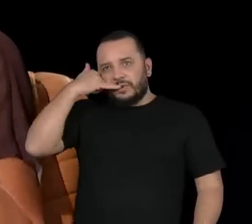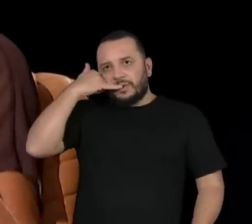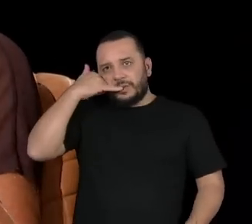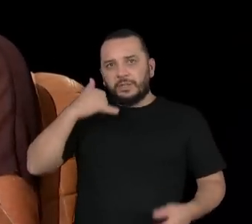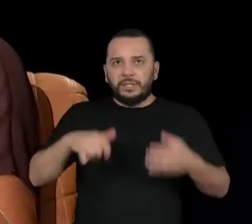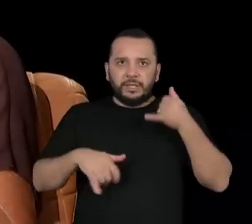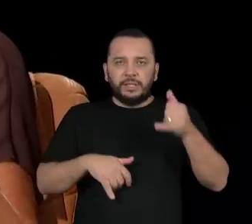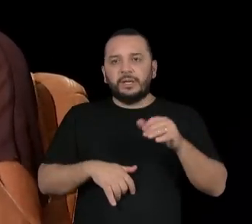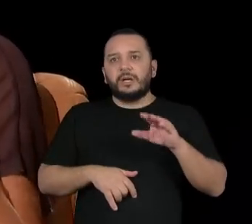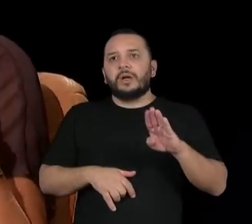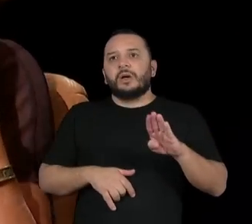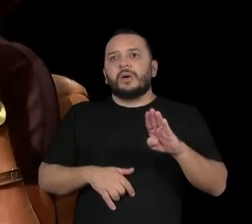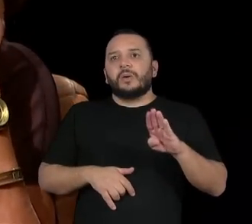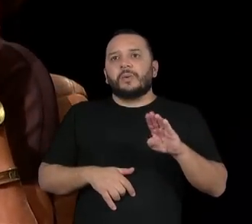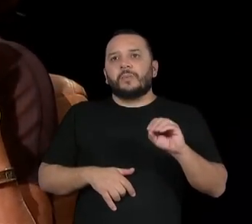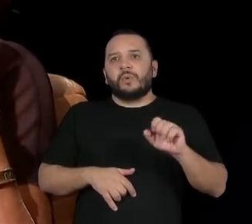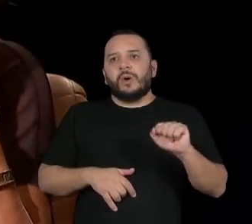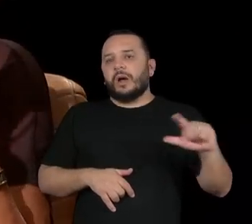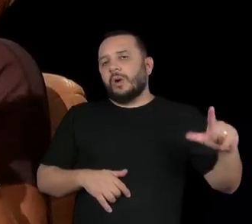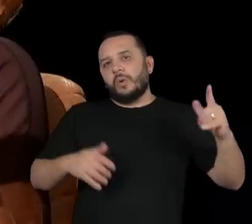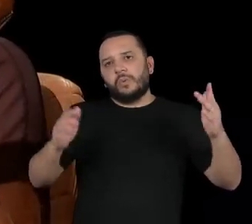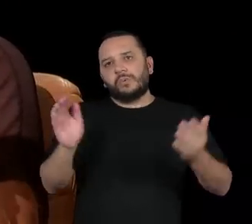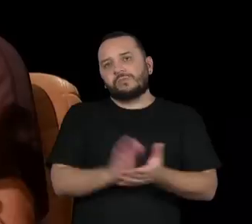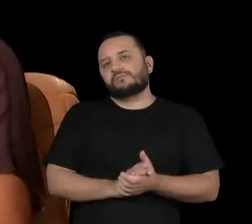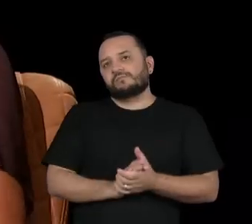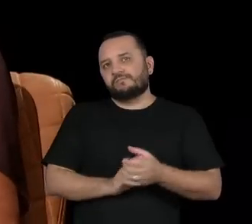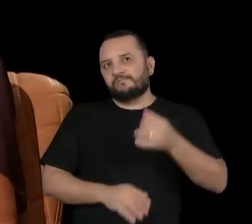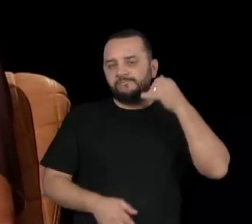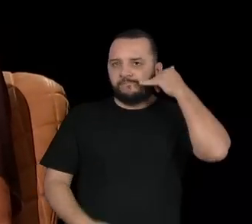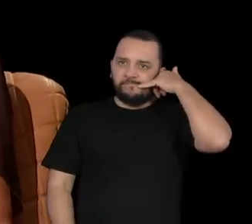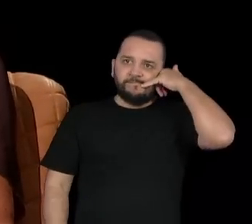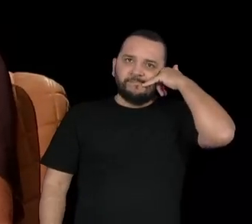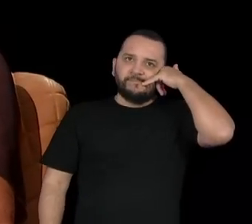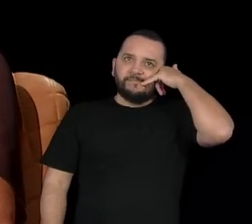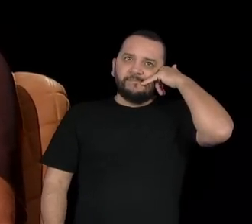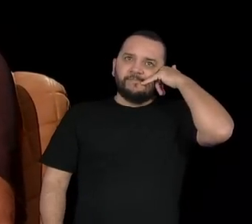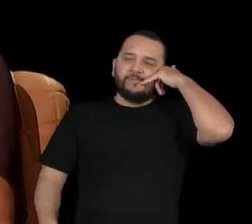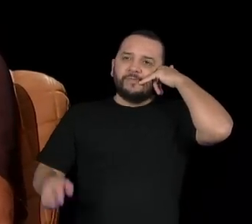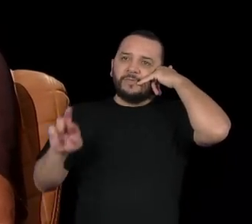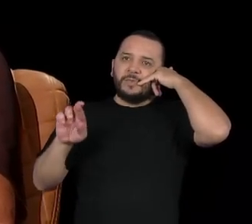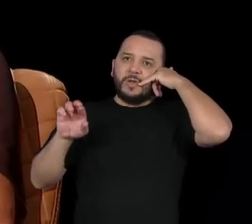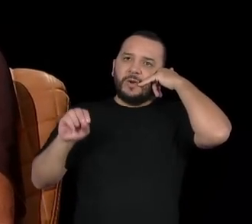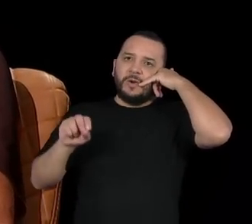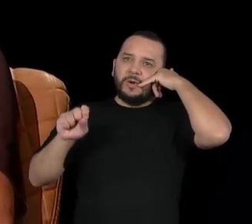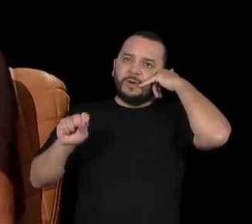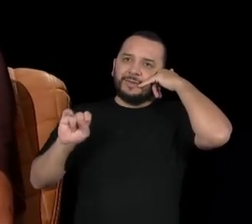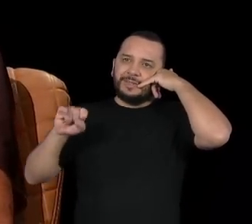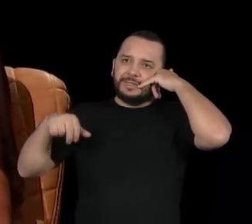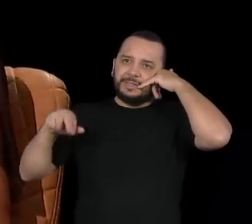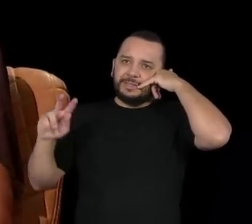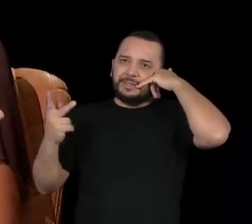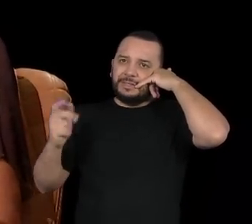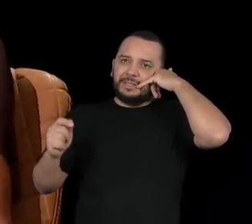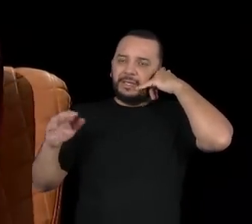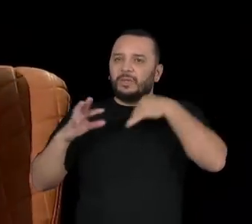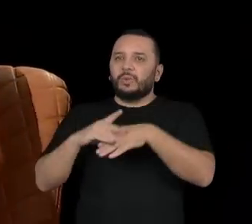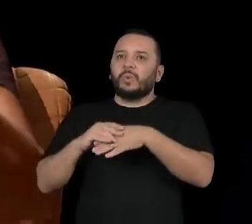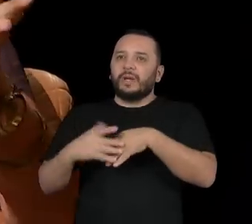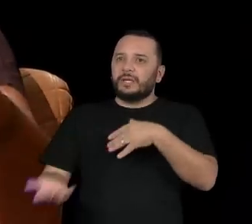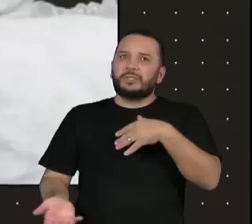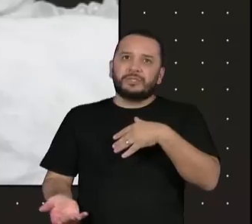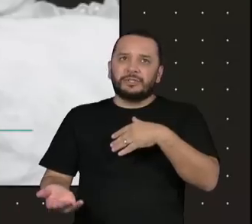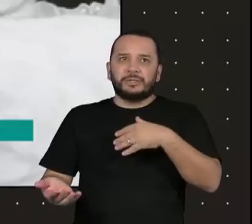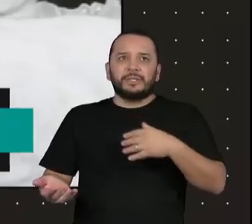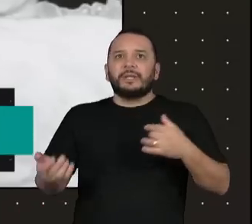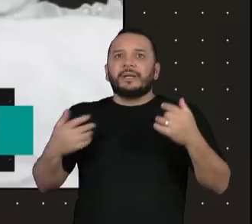Boal. Porra, Boal, seguinte, a Rosinha ficou doente. Cara, nós temos... O teatro,